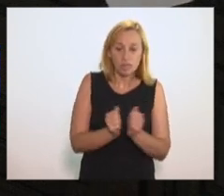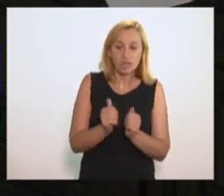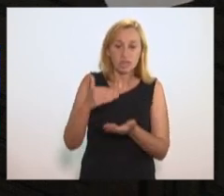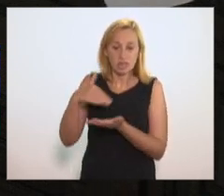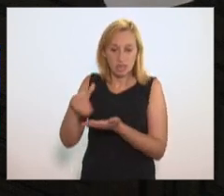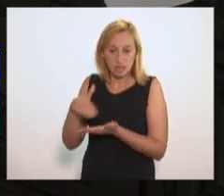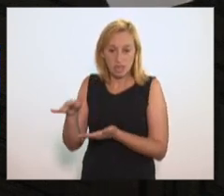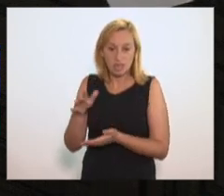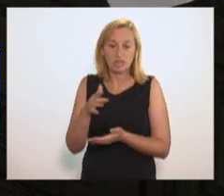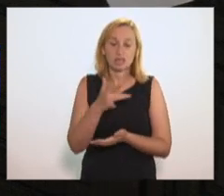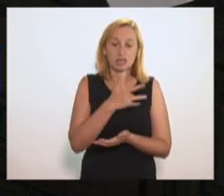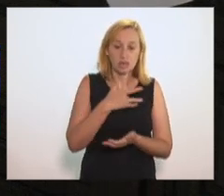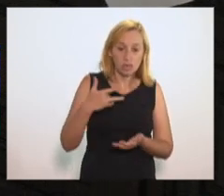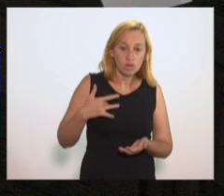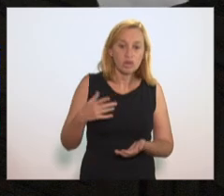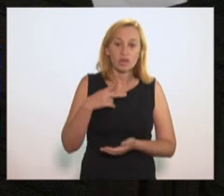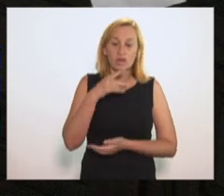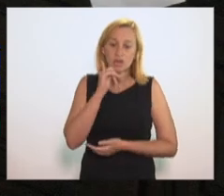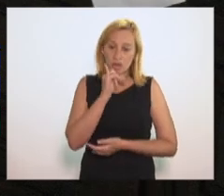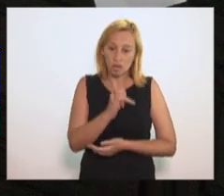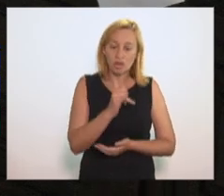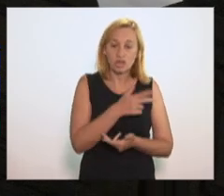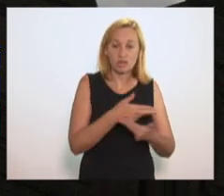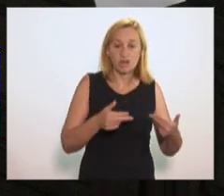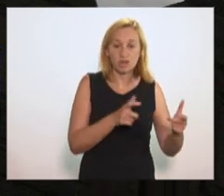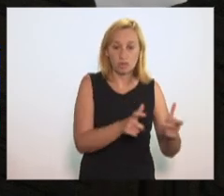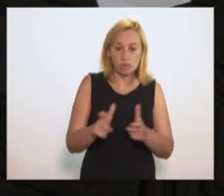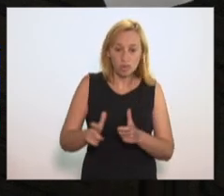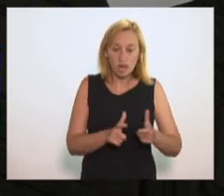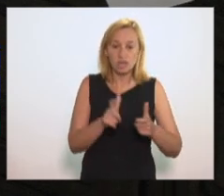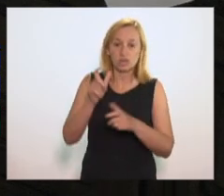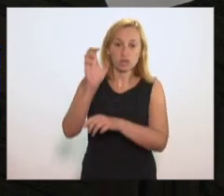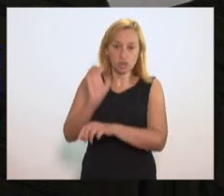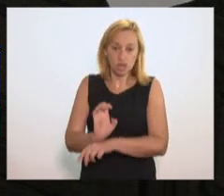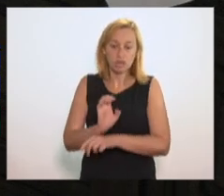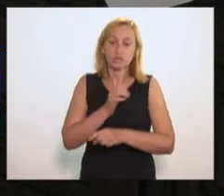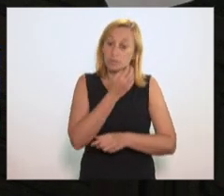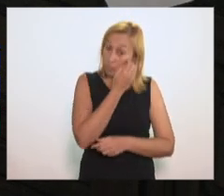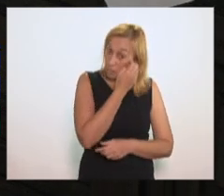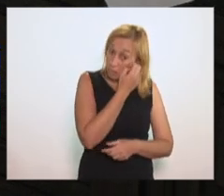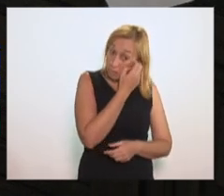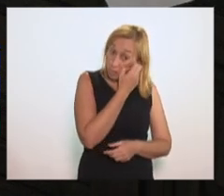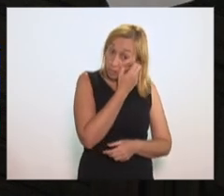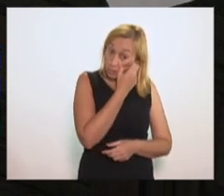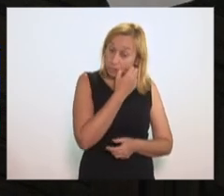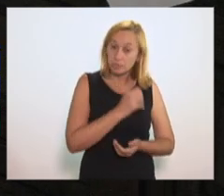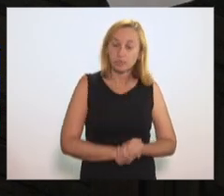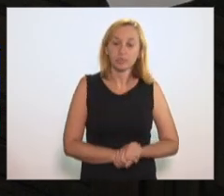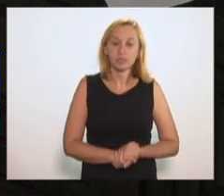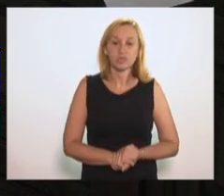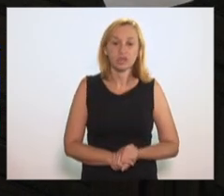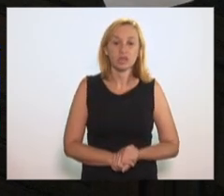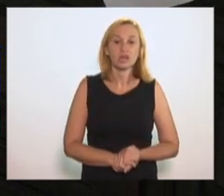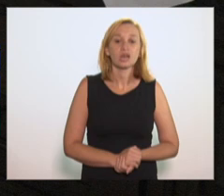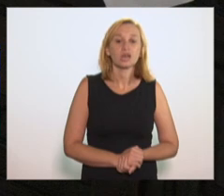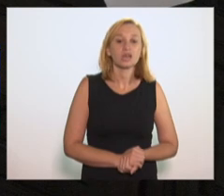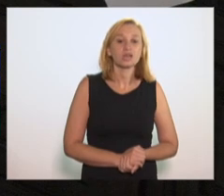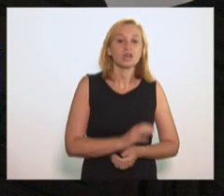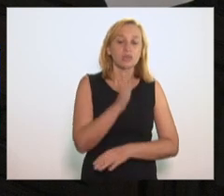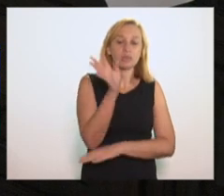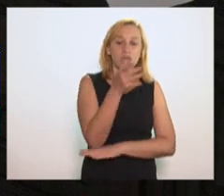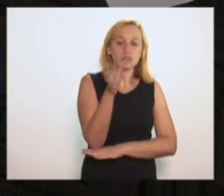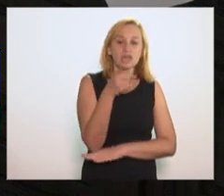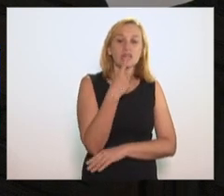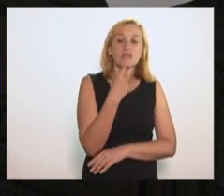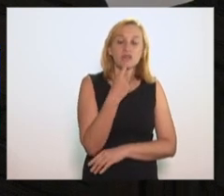informou que várias regiões do Estado que entraram na classificação de bandeira vermelha por